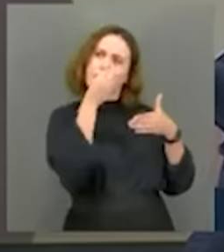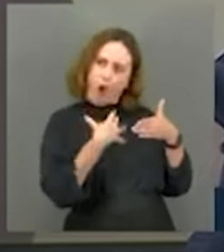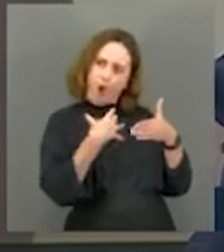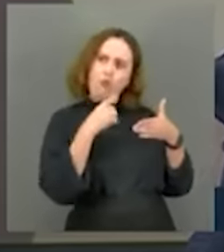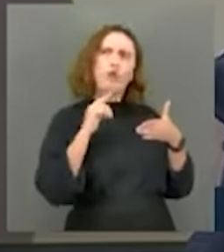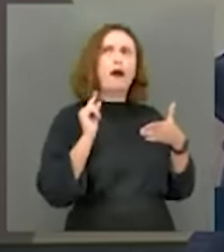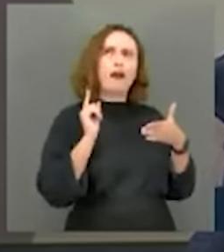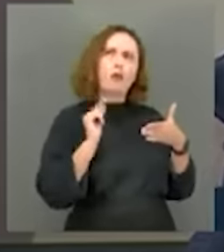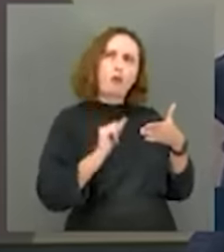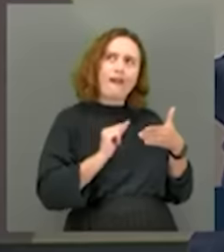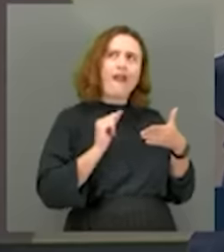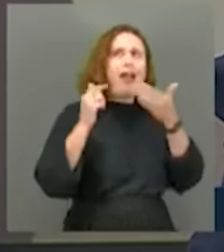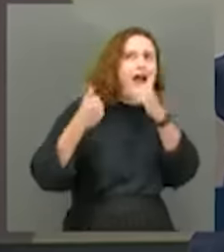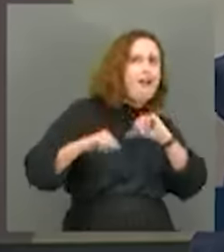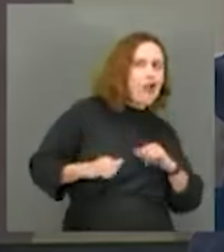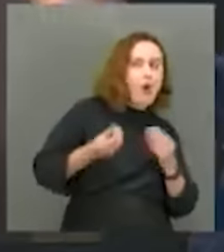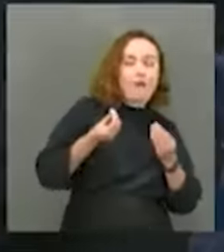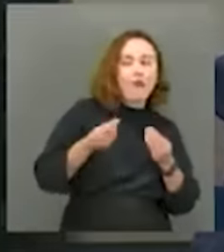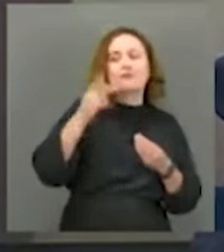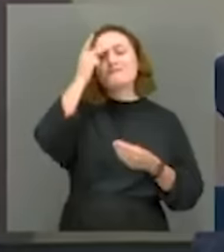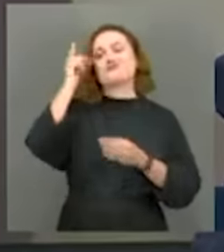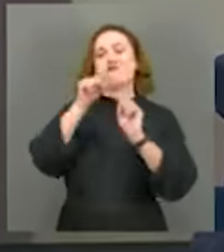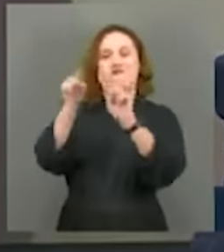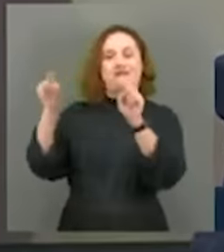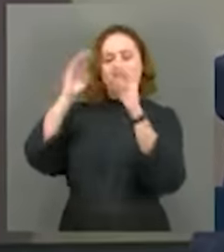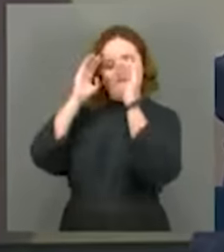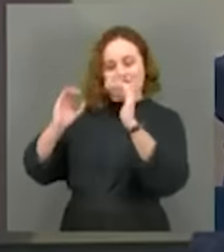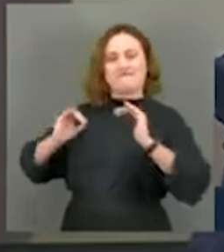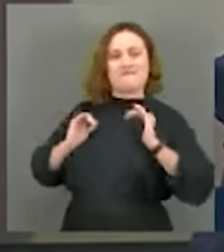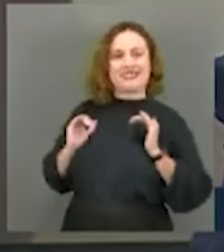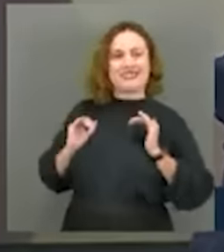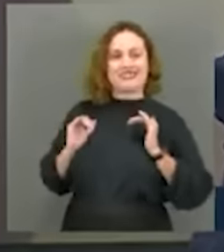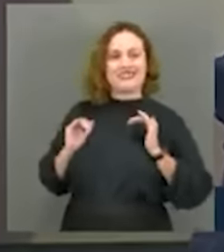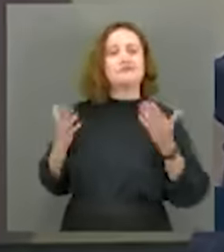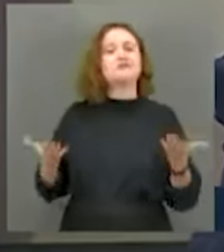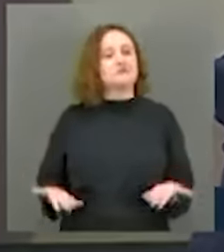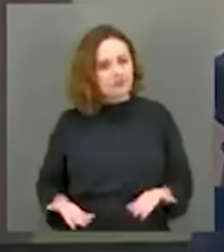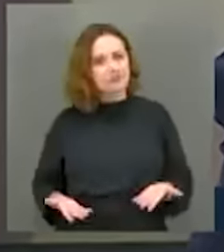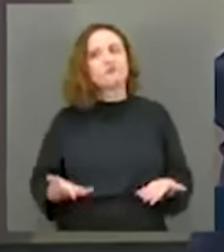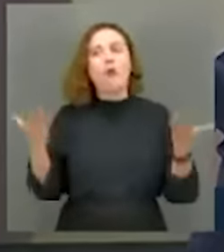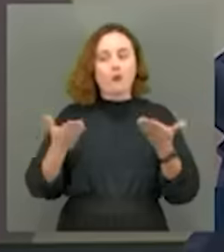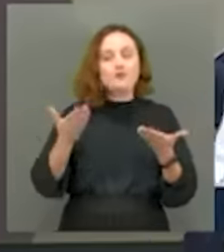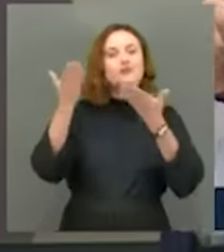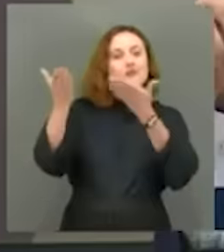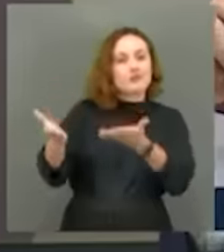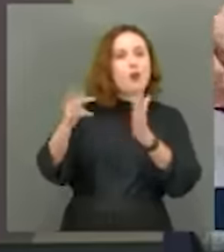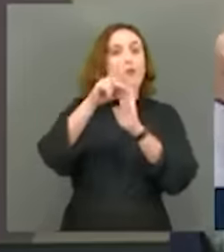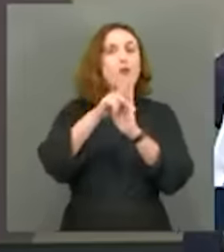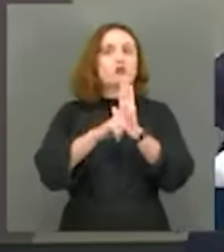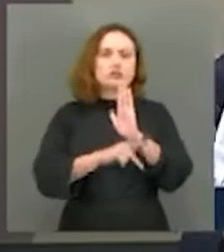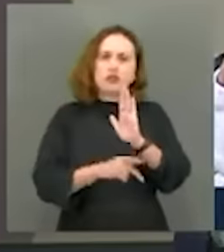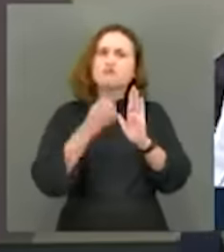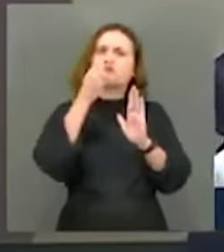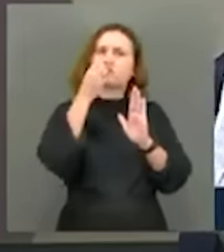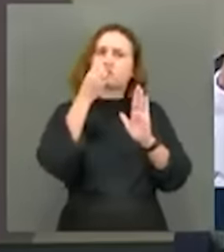evolução do dos seus liderados e você hoje traz um projeto de envergadura às vezes se usa muito